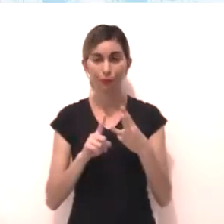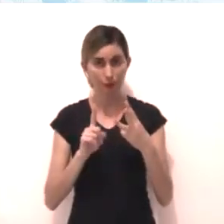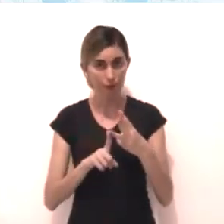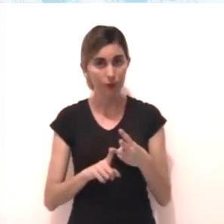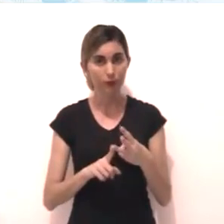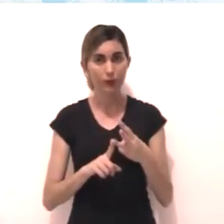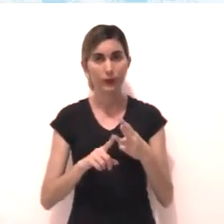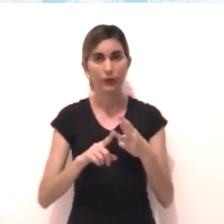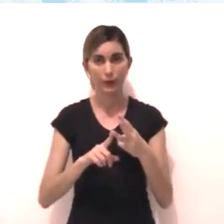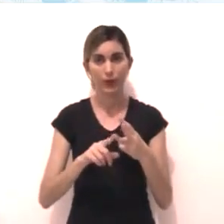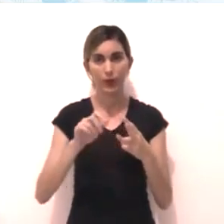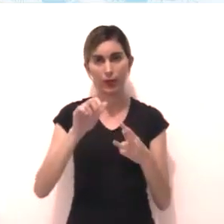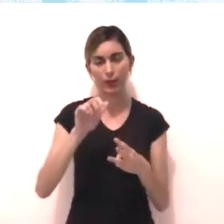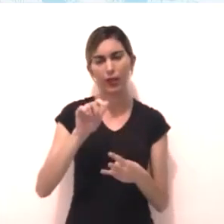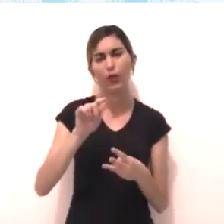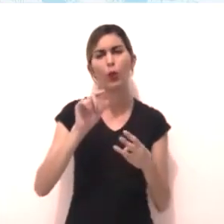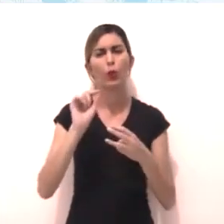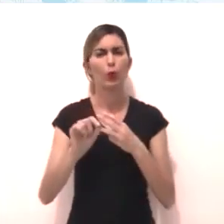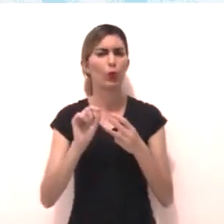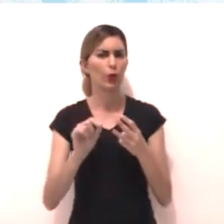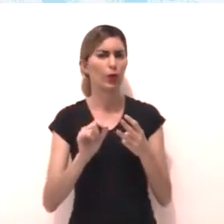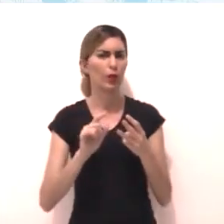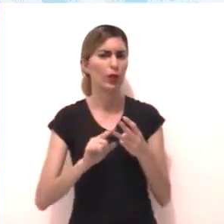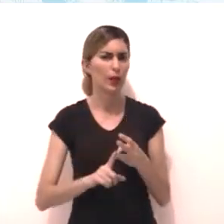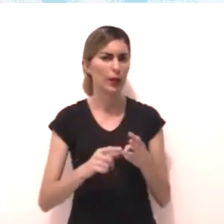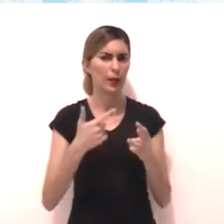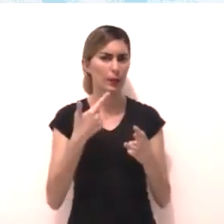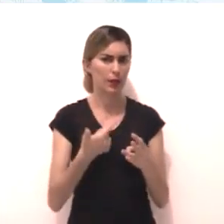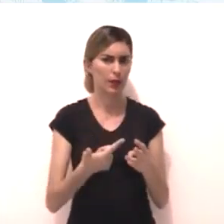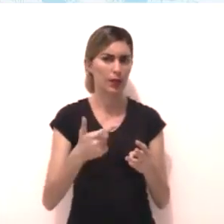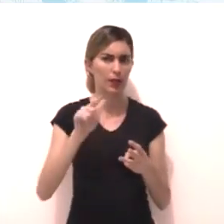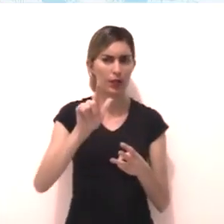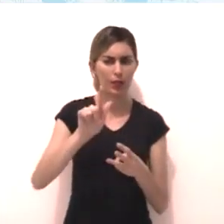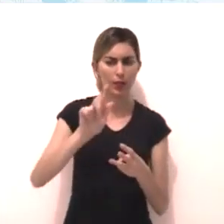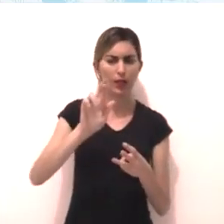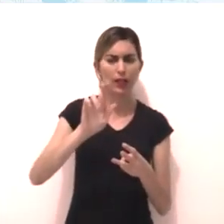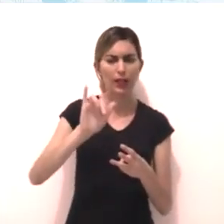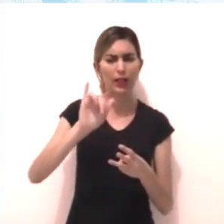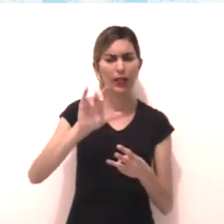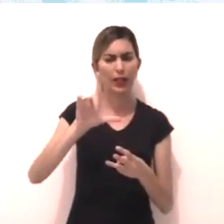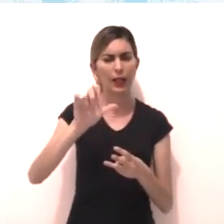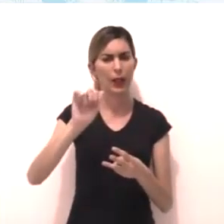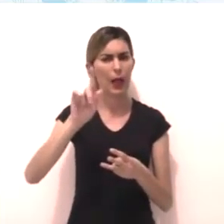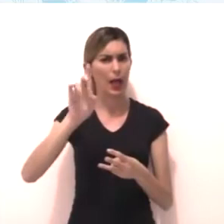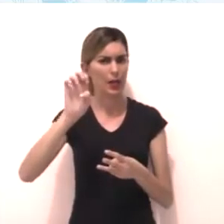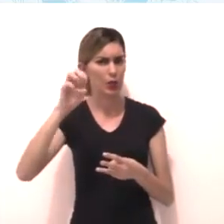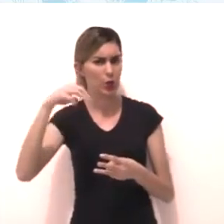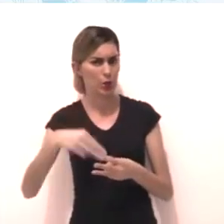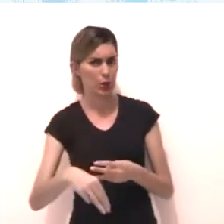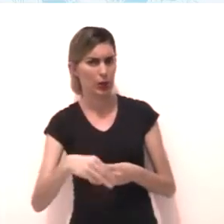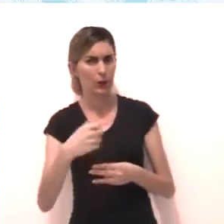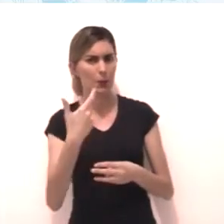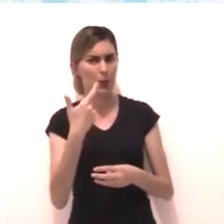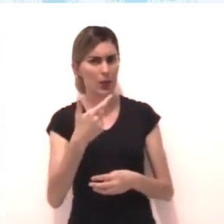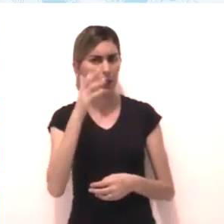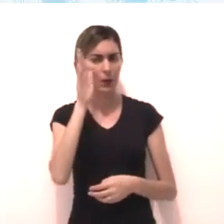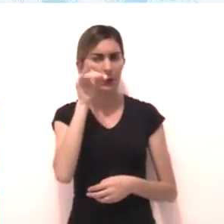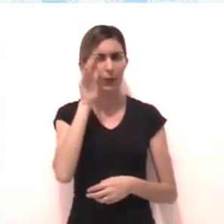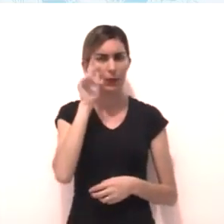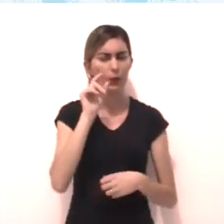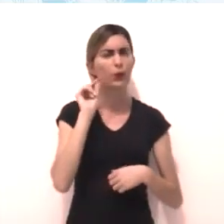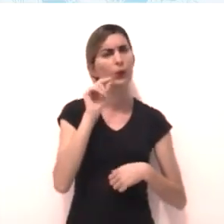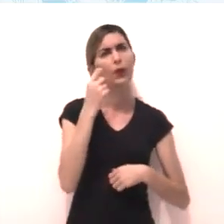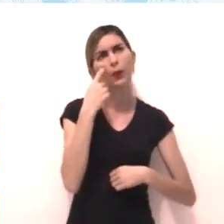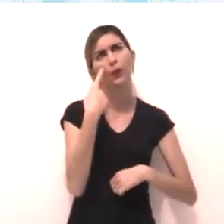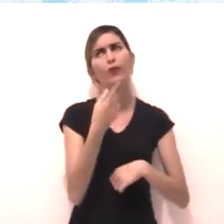terceira atividade é a grilagem. Vocês já ouviram falar nessa palavra? Grilagem, que palavra curiosa, né?